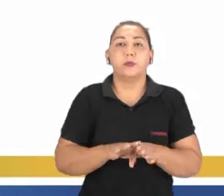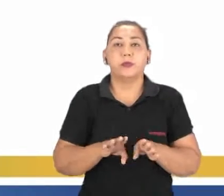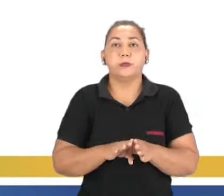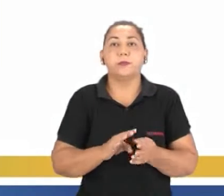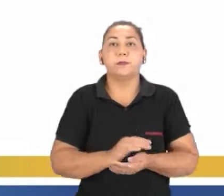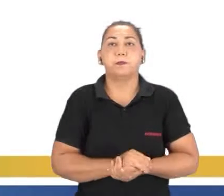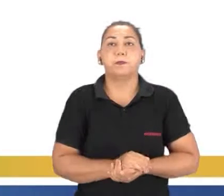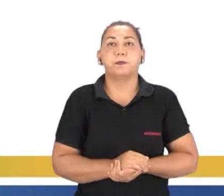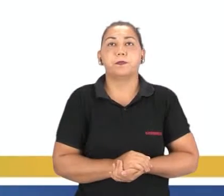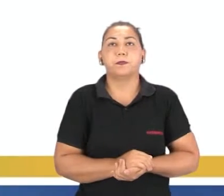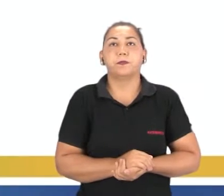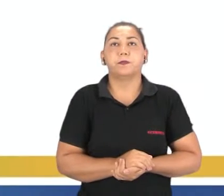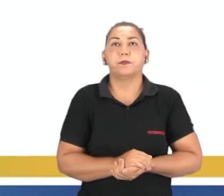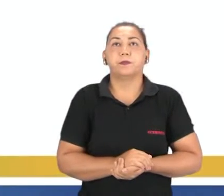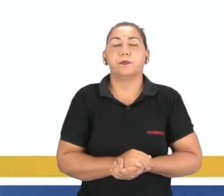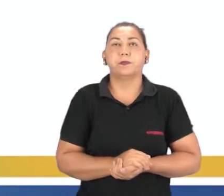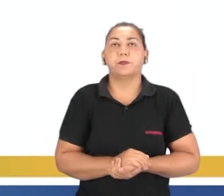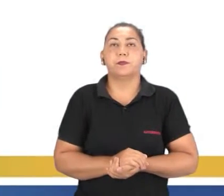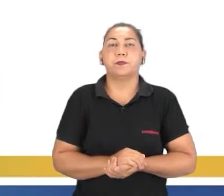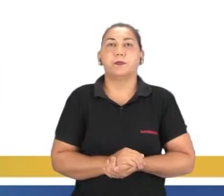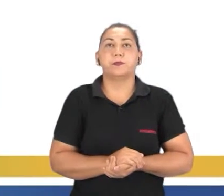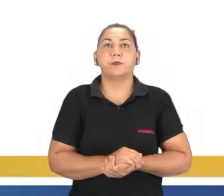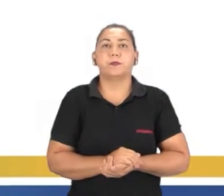Então aqui, vamos ver quais foram